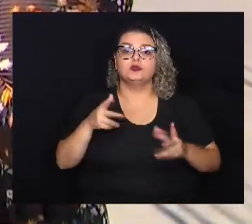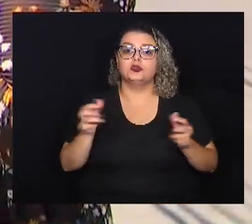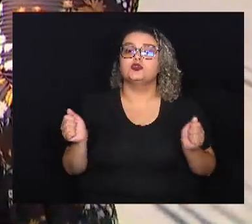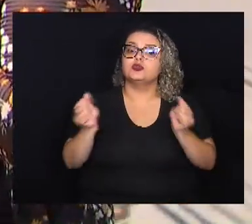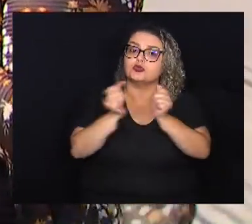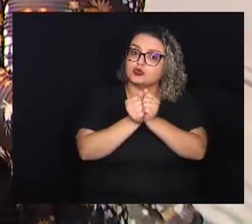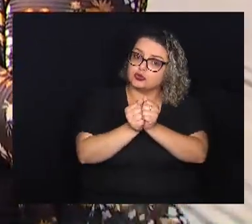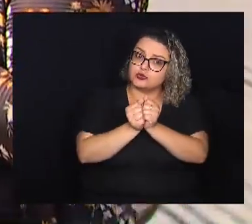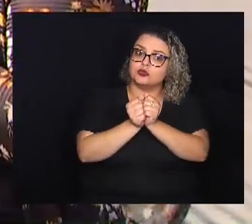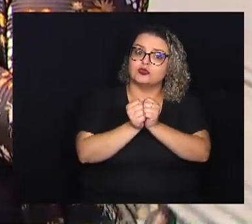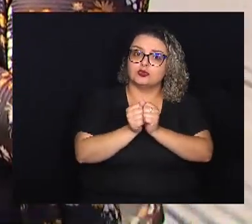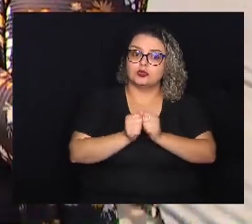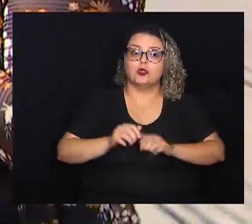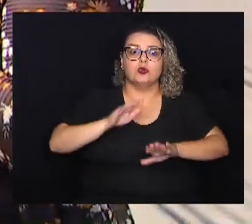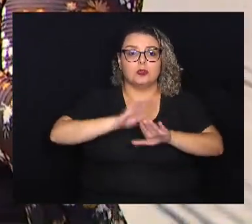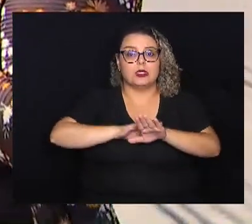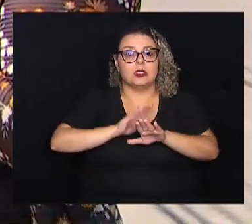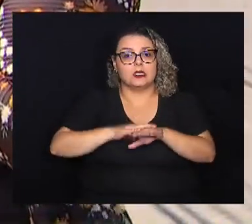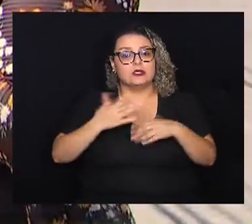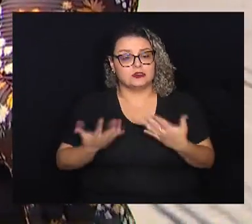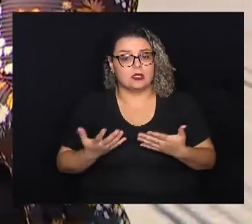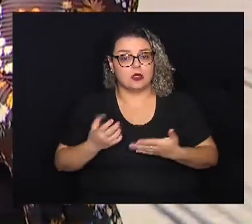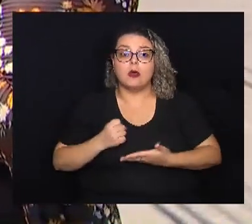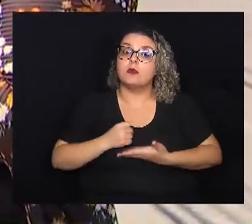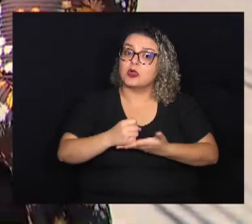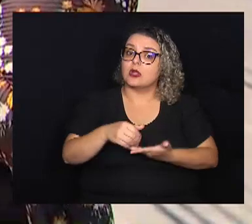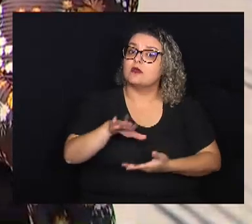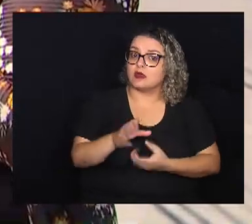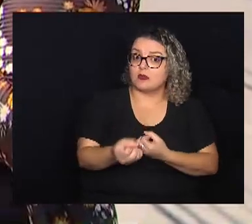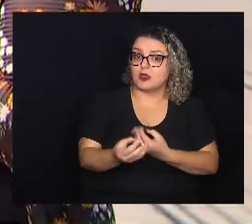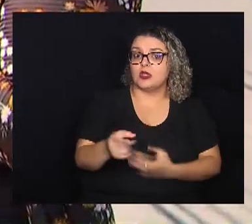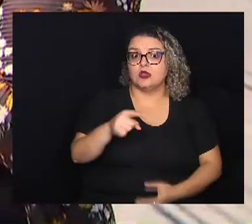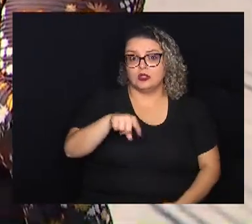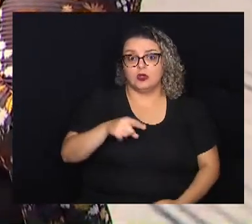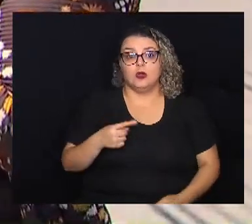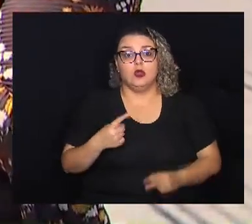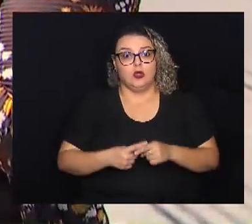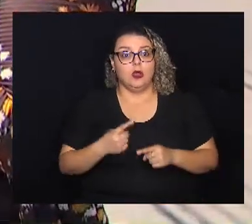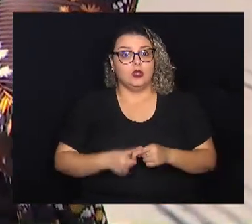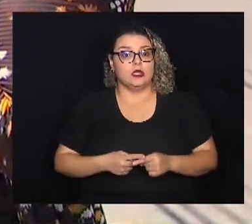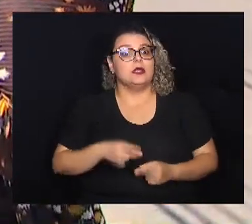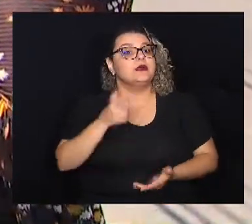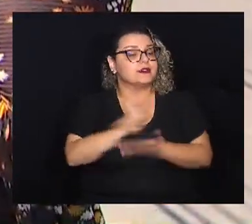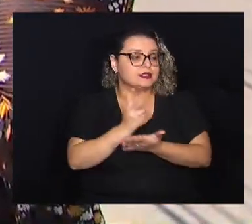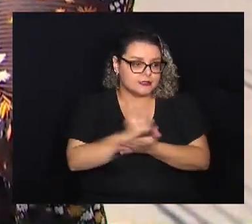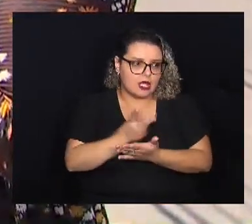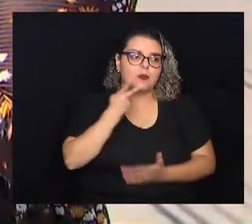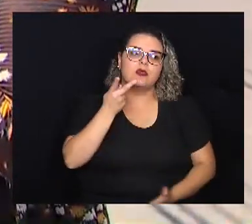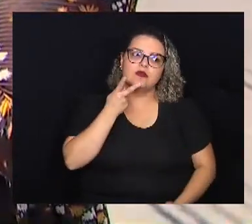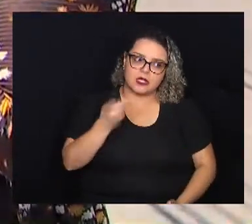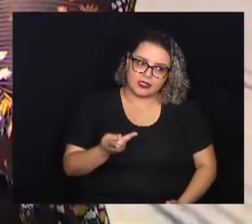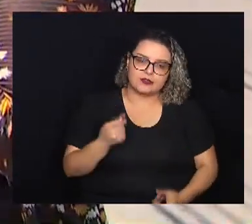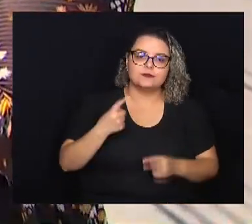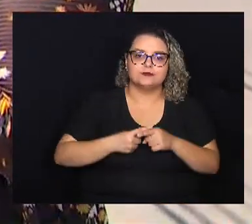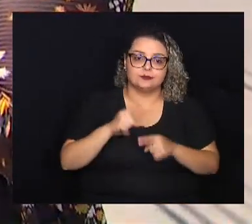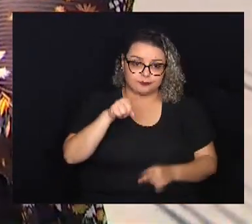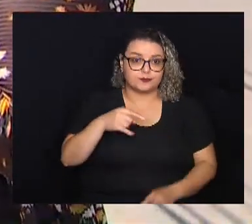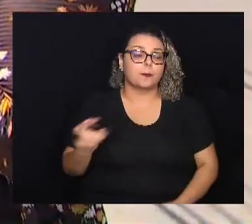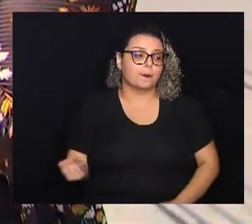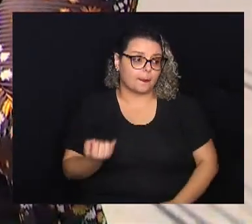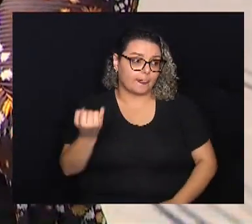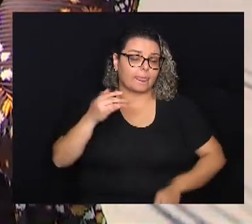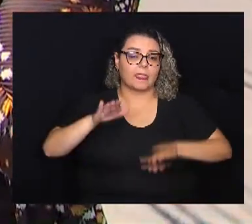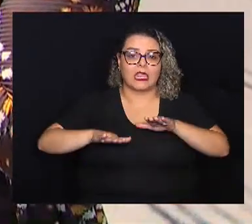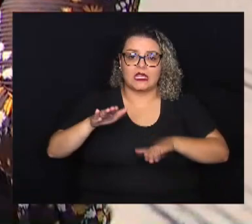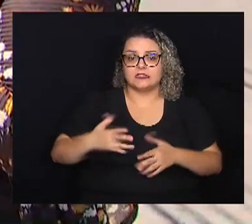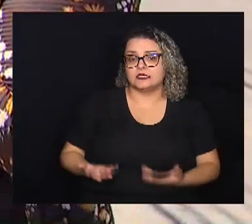aqui com essa ação para levar mais informação para você, porque é algo que a gente tem que estar repetindo sempre, né? Porque é importante, a gente às vezes vive